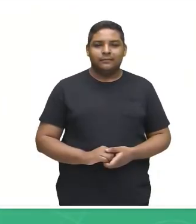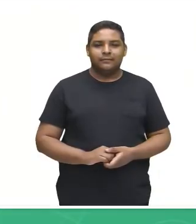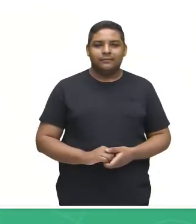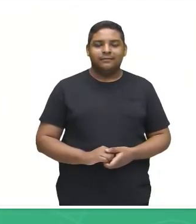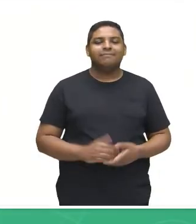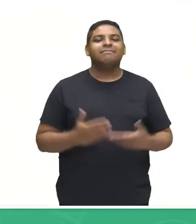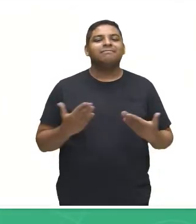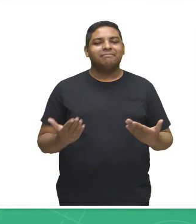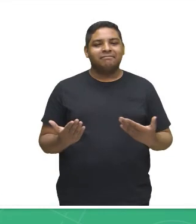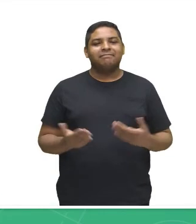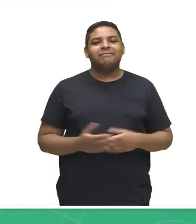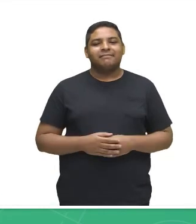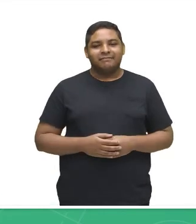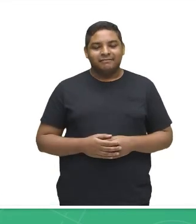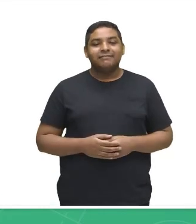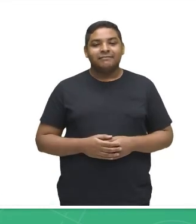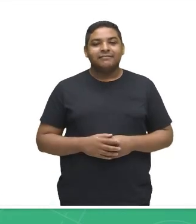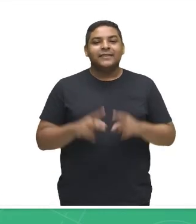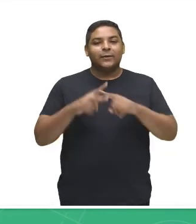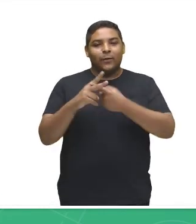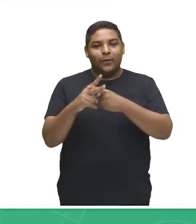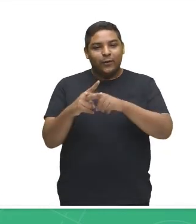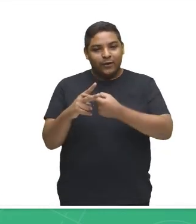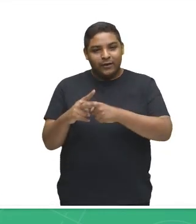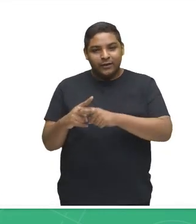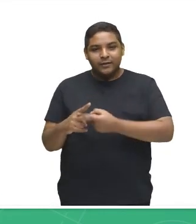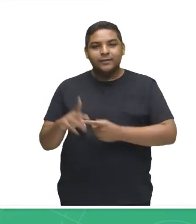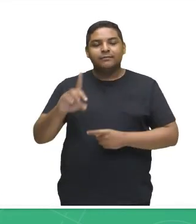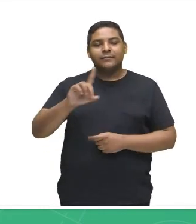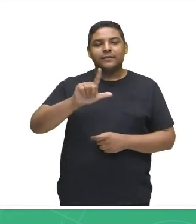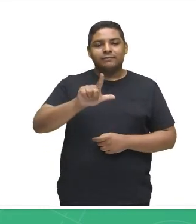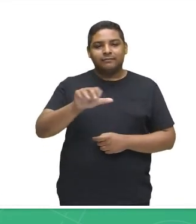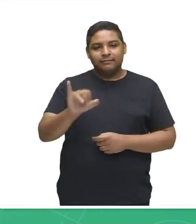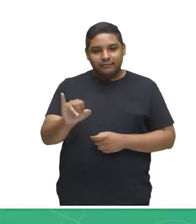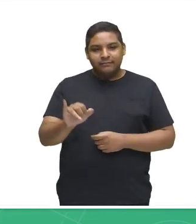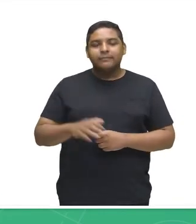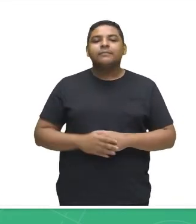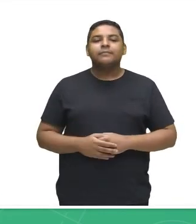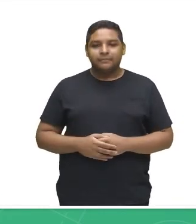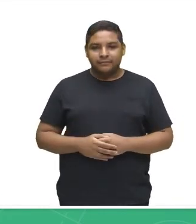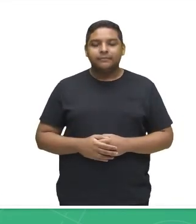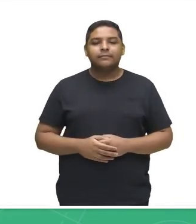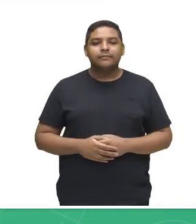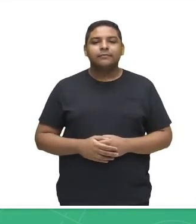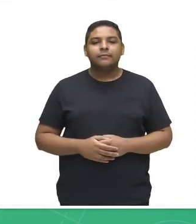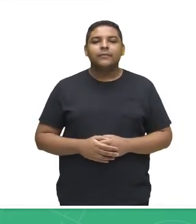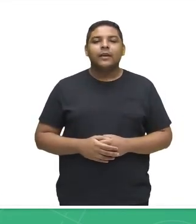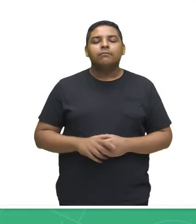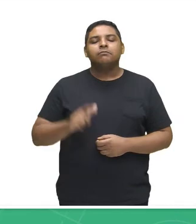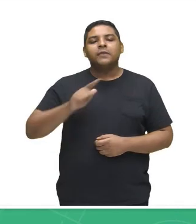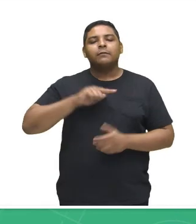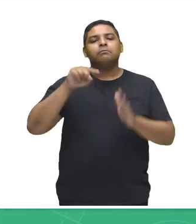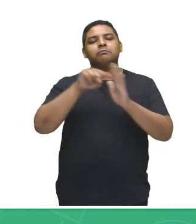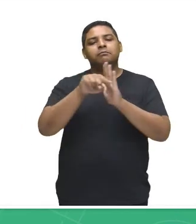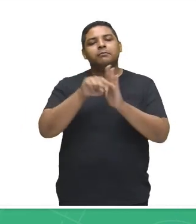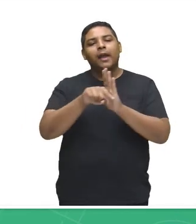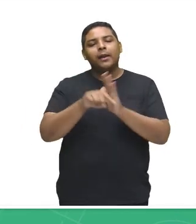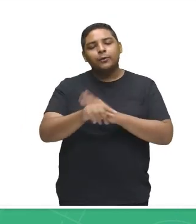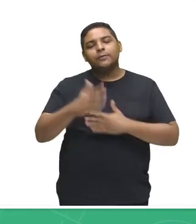lá então, numa etapa, fazer a nossa correção das nossas DLIs, né? Trouxemos duas questões bem tranquilas que vocês podem